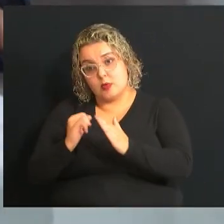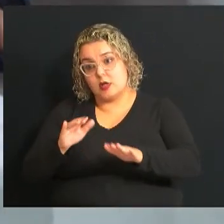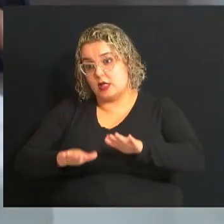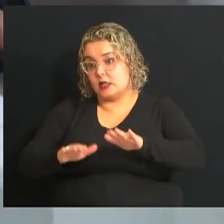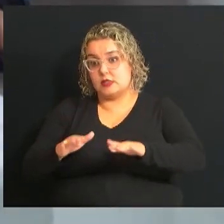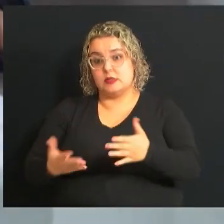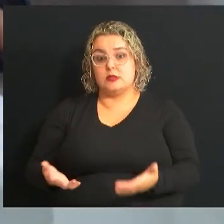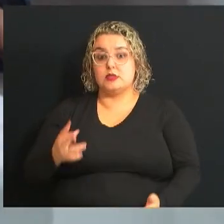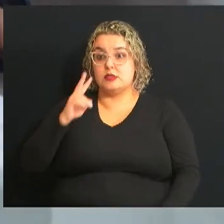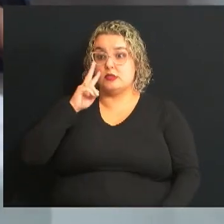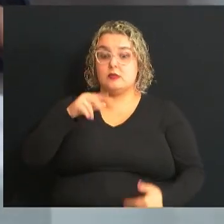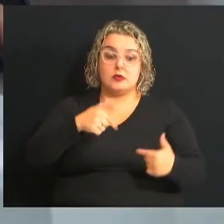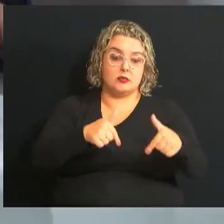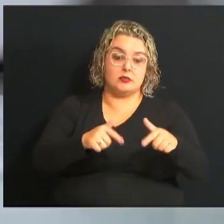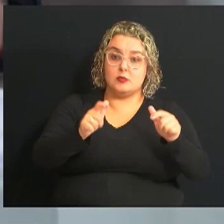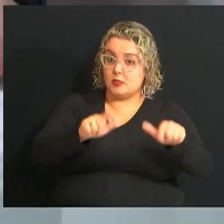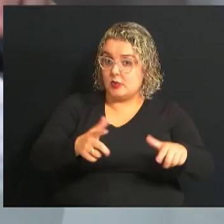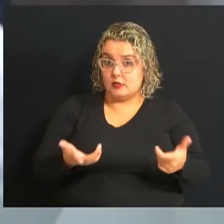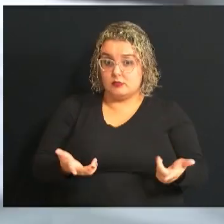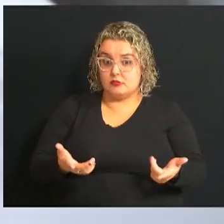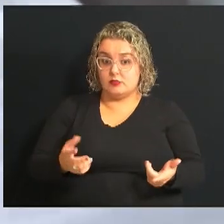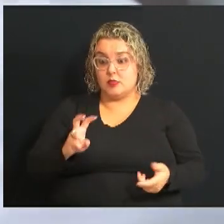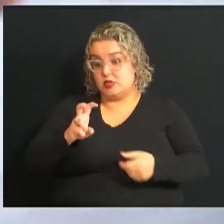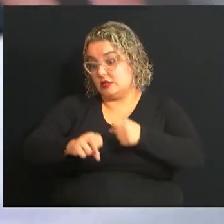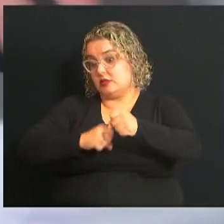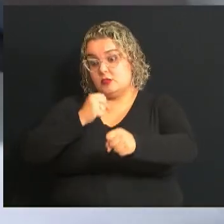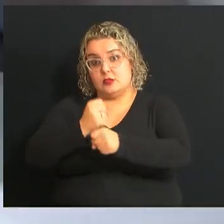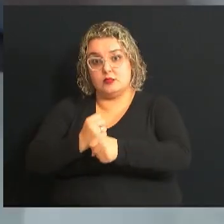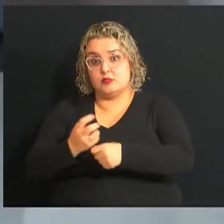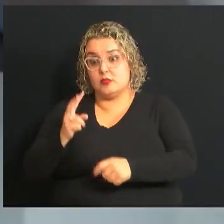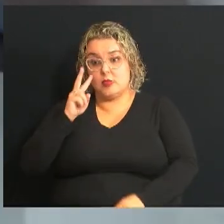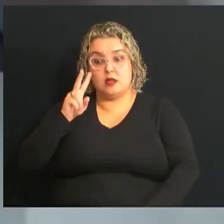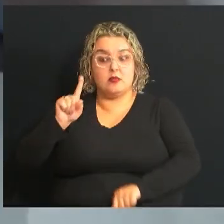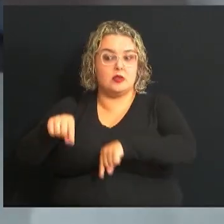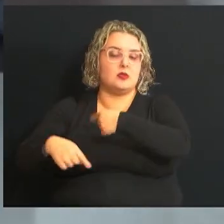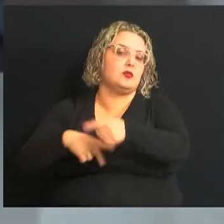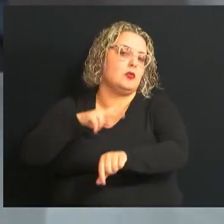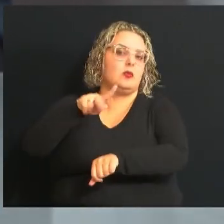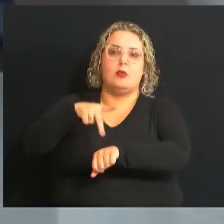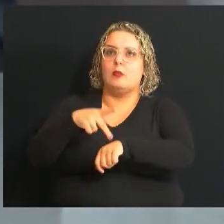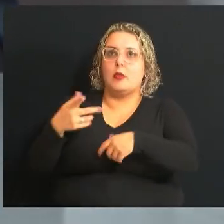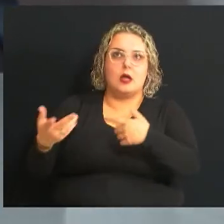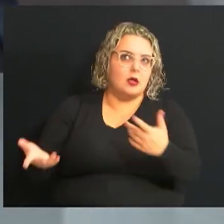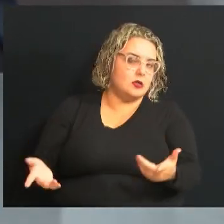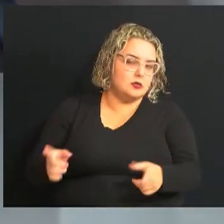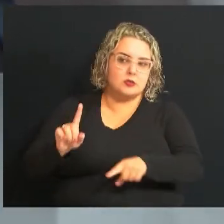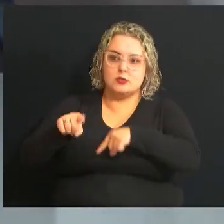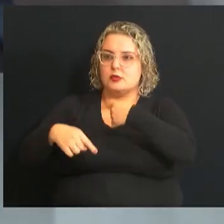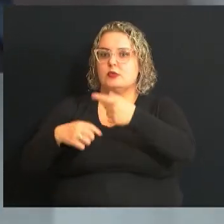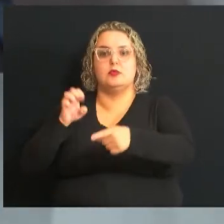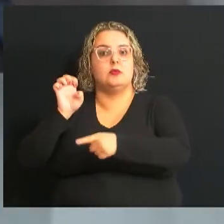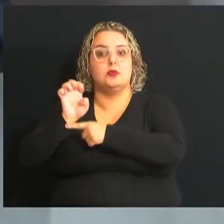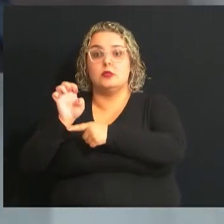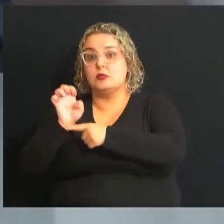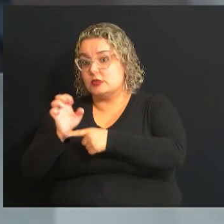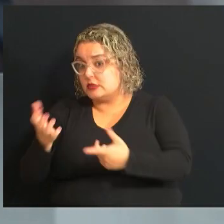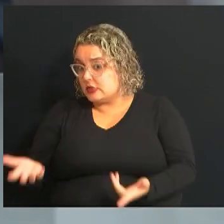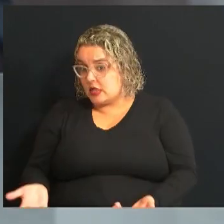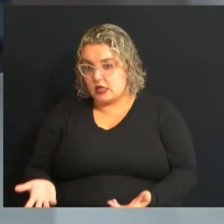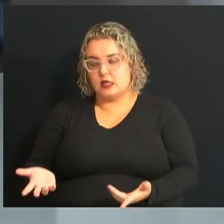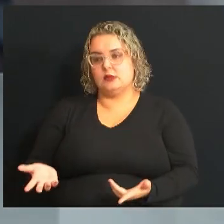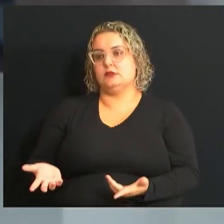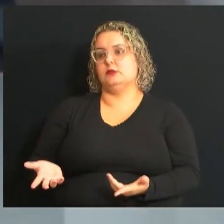vê trabalhando num local, mas daqui 5 anos ela se enxerga em outro país, em outro estado, ela